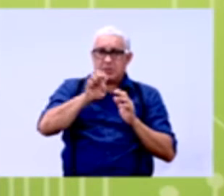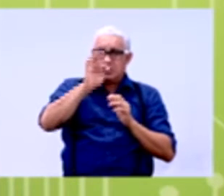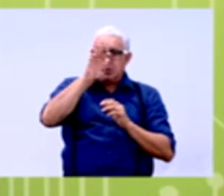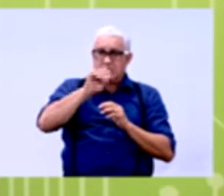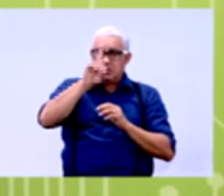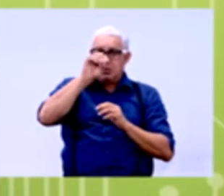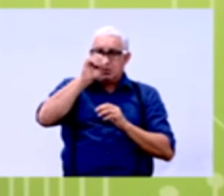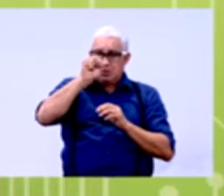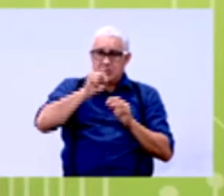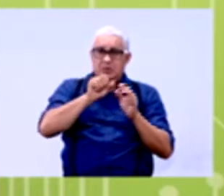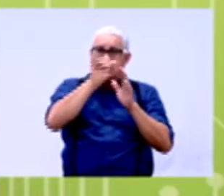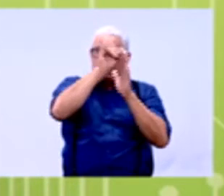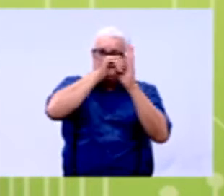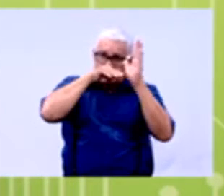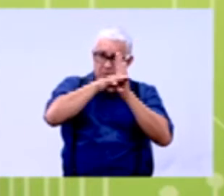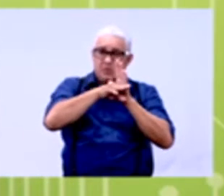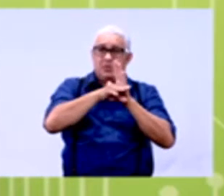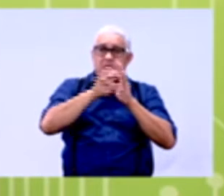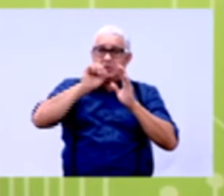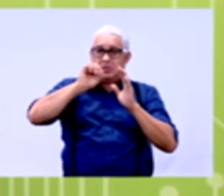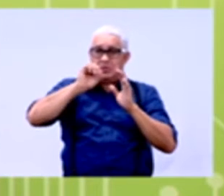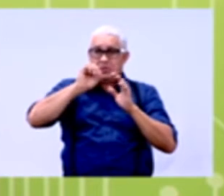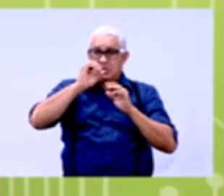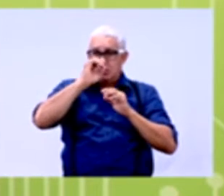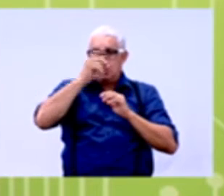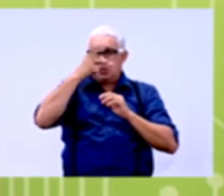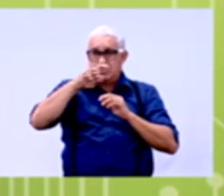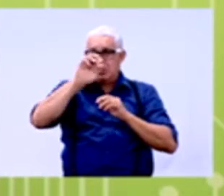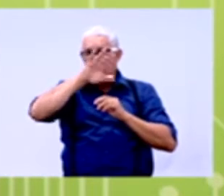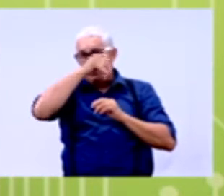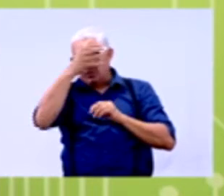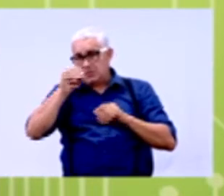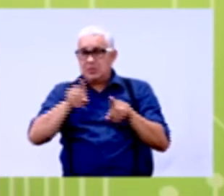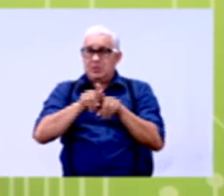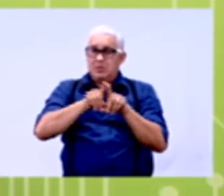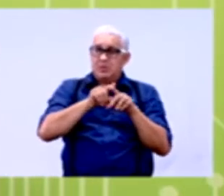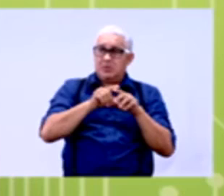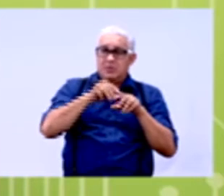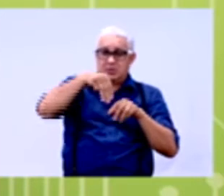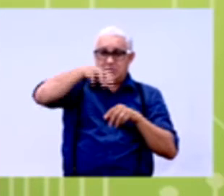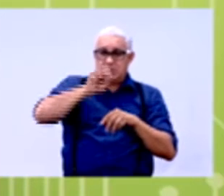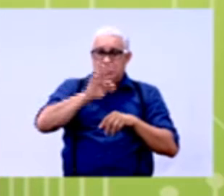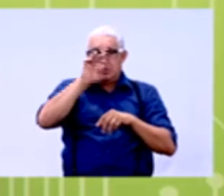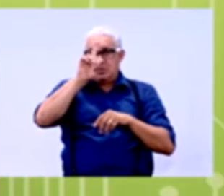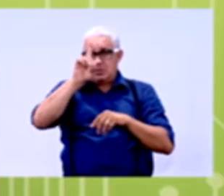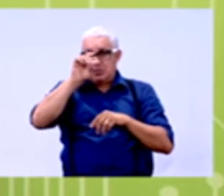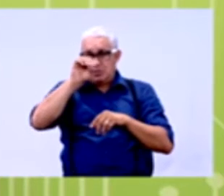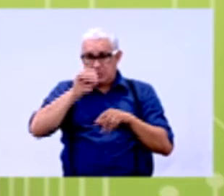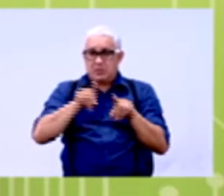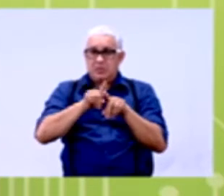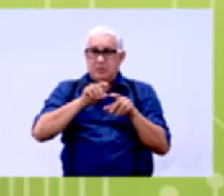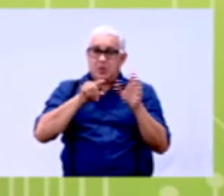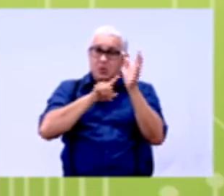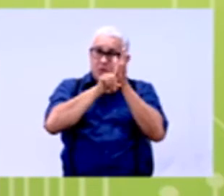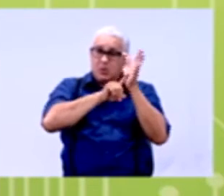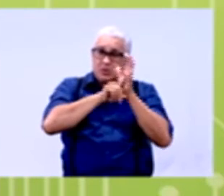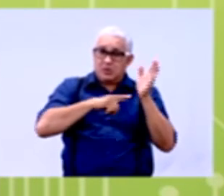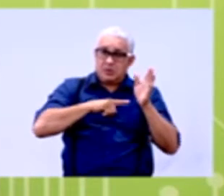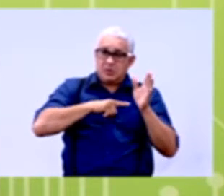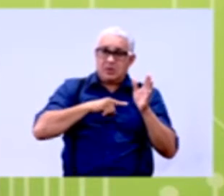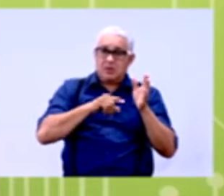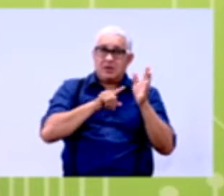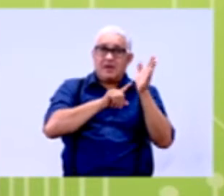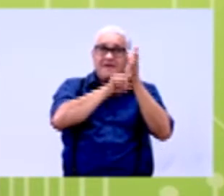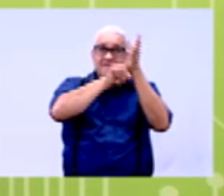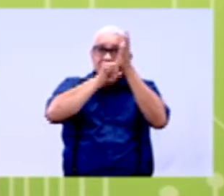implementados. Métodos operações que mudarão o estado da informação e métodos consulta que simplesmente farão uma busca